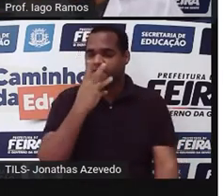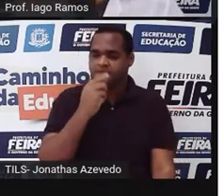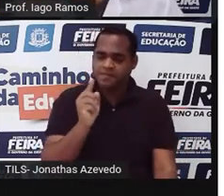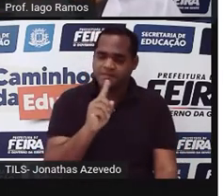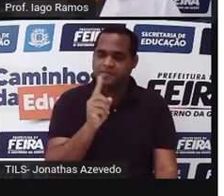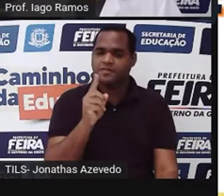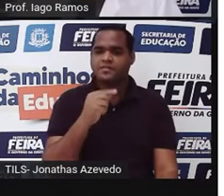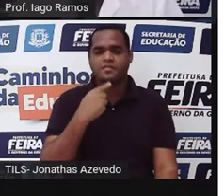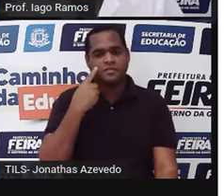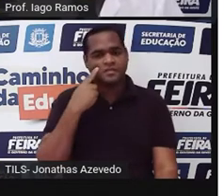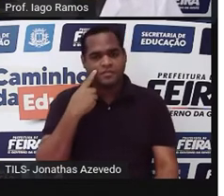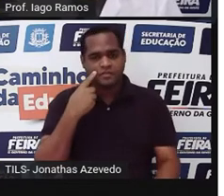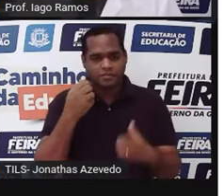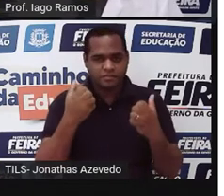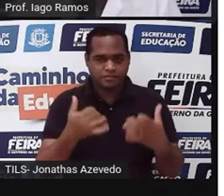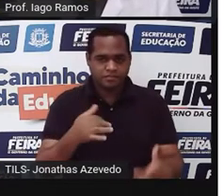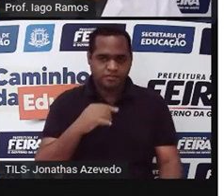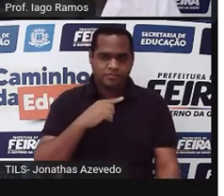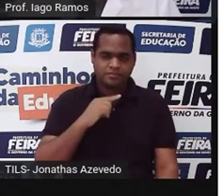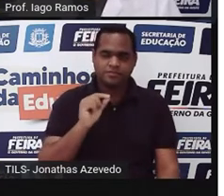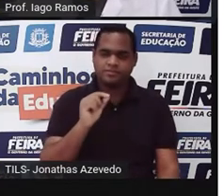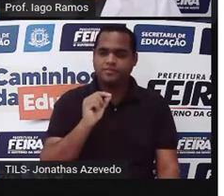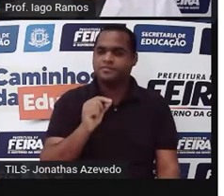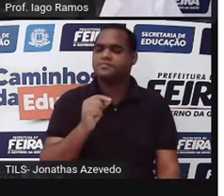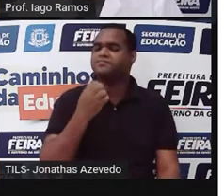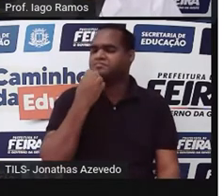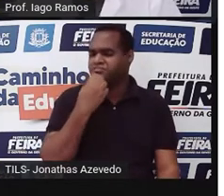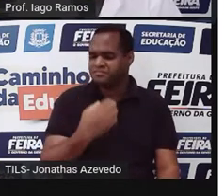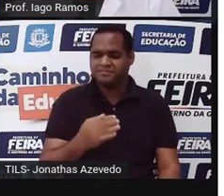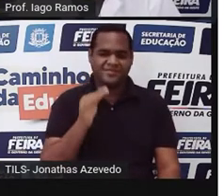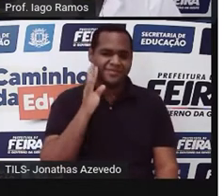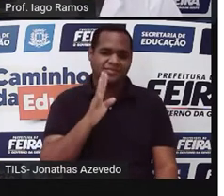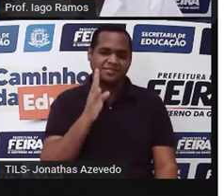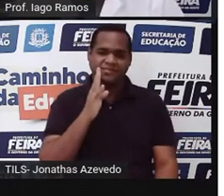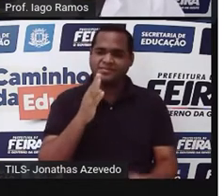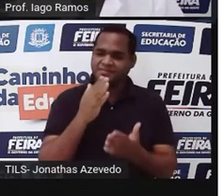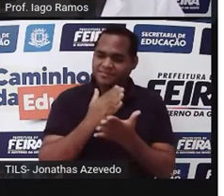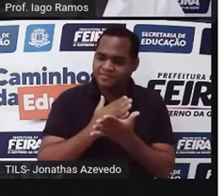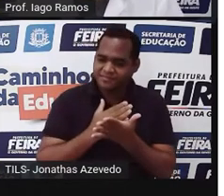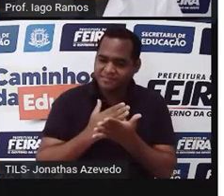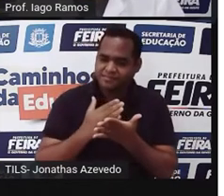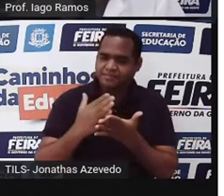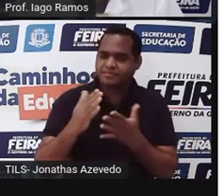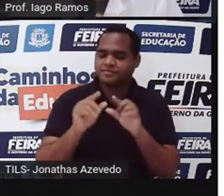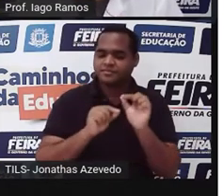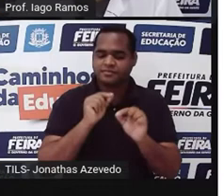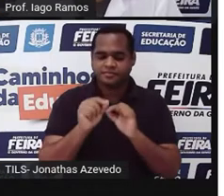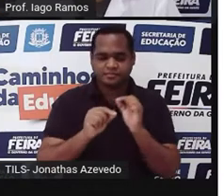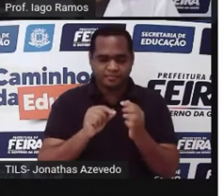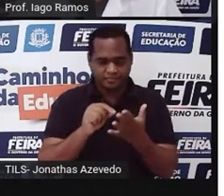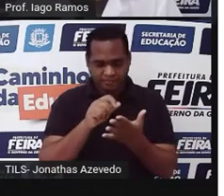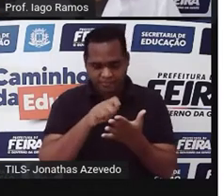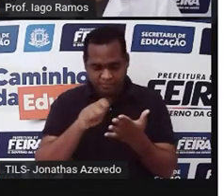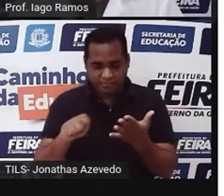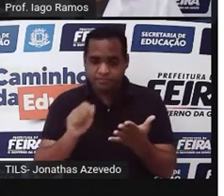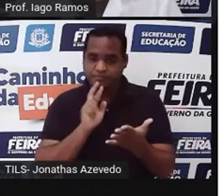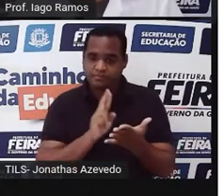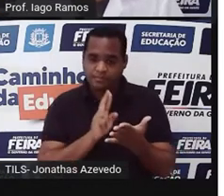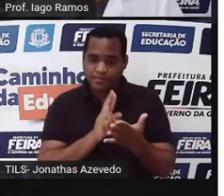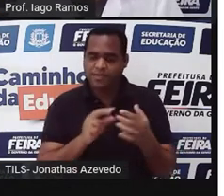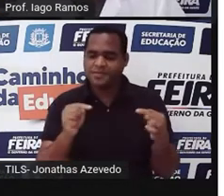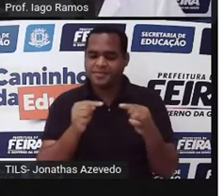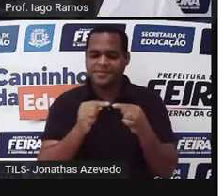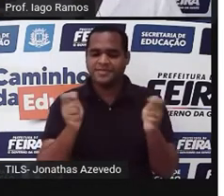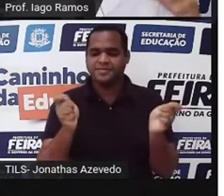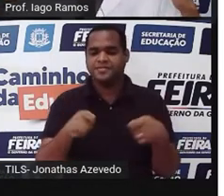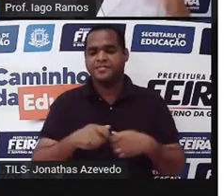sem perder tempo vai ter muita coisa massa né E aí a gente começa a fazendo alguns exercícios de memória é